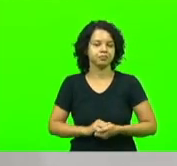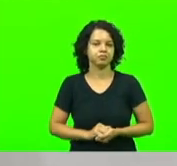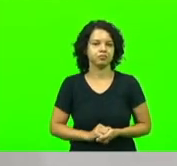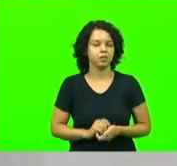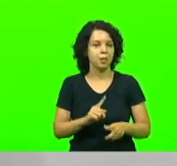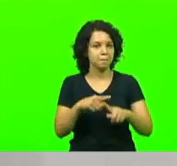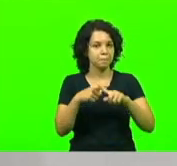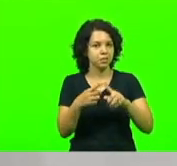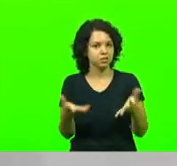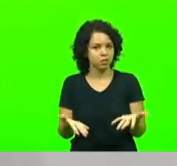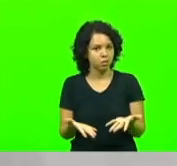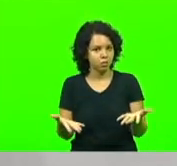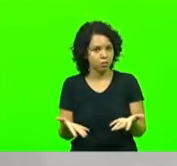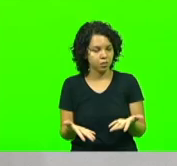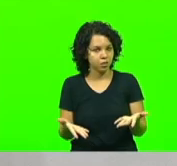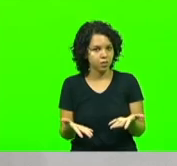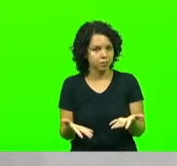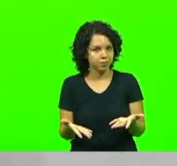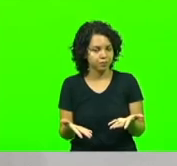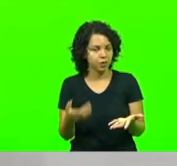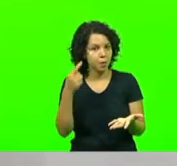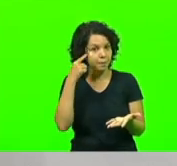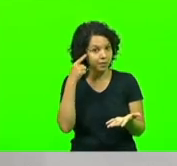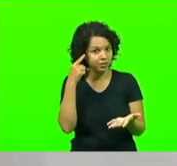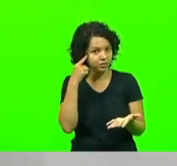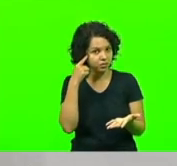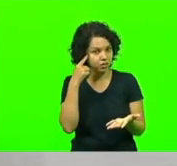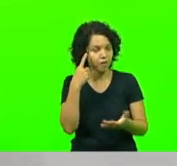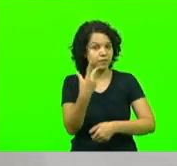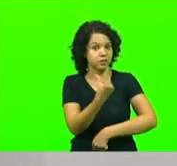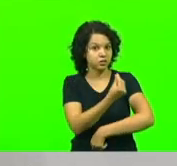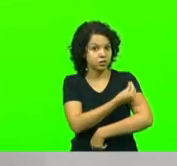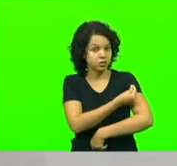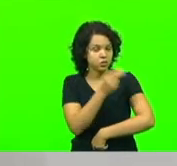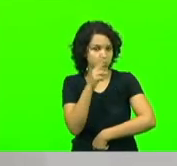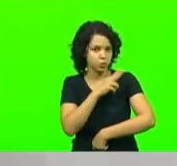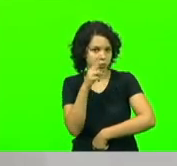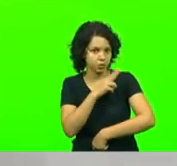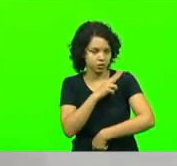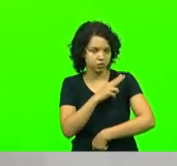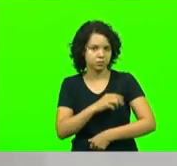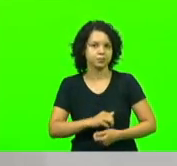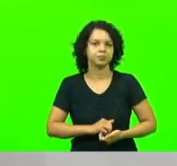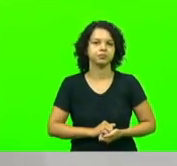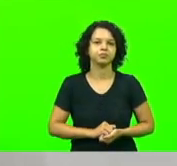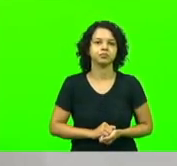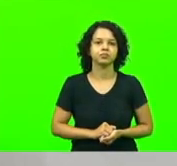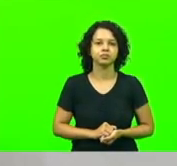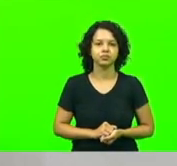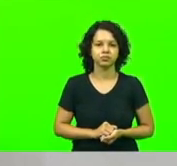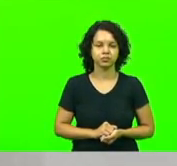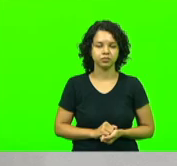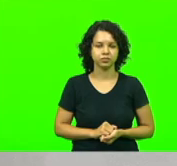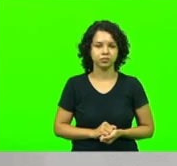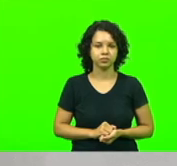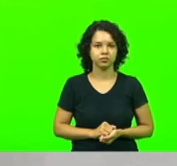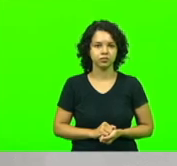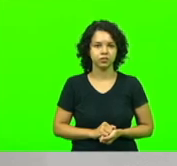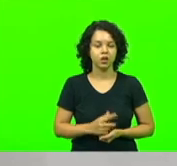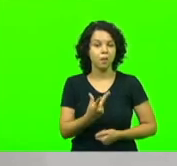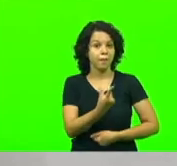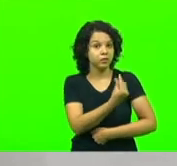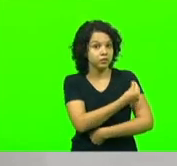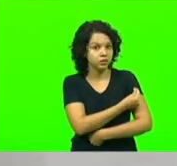agora, quando é uma vacina emergencial... Mais 5 minutos para garantir o tempo regimental ao deputado. Quando é uma